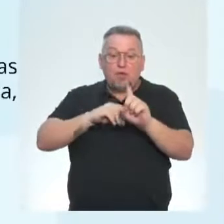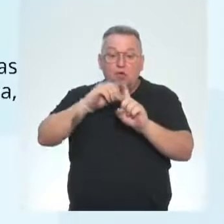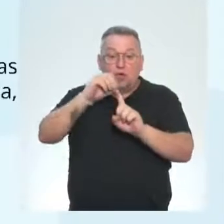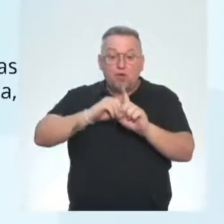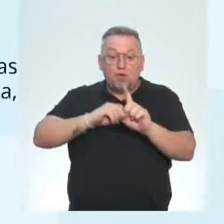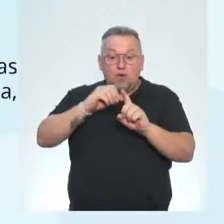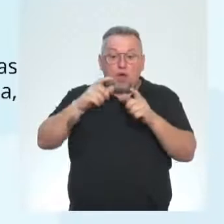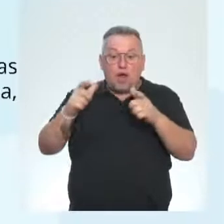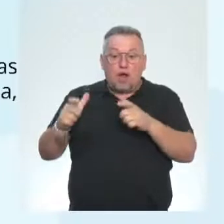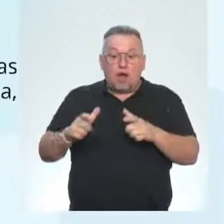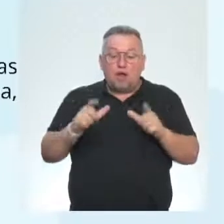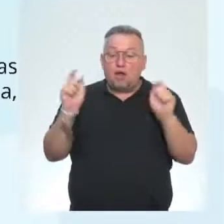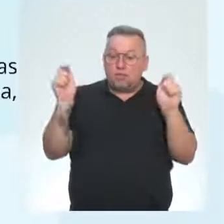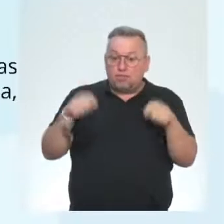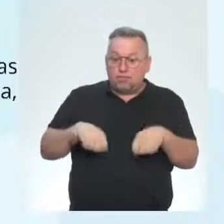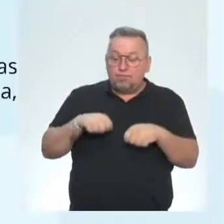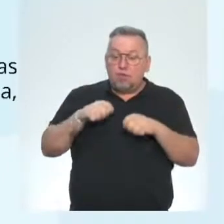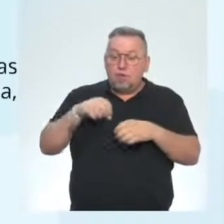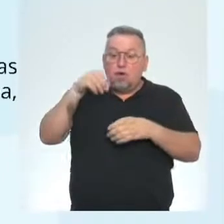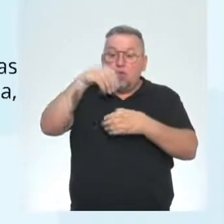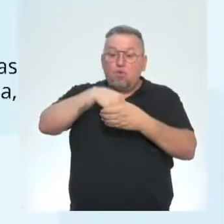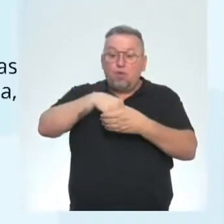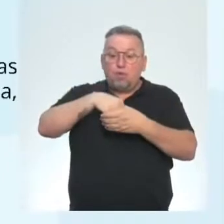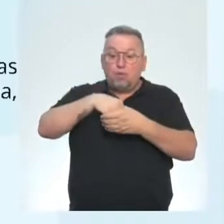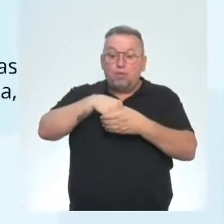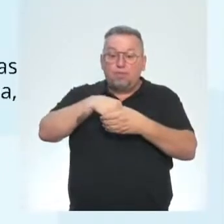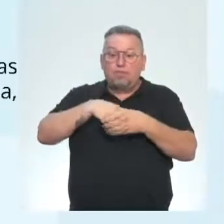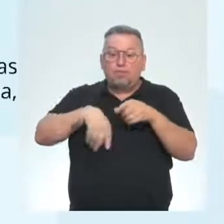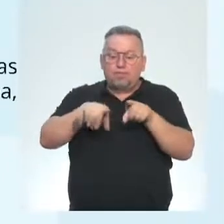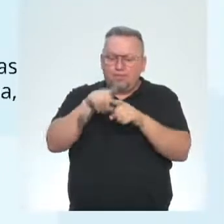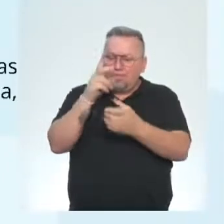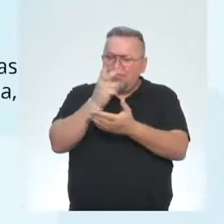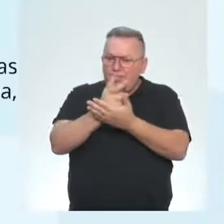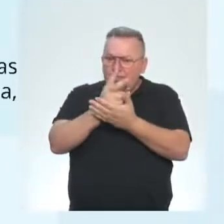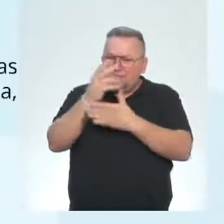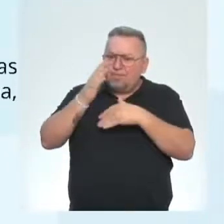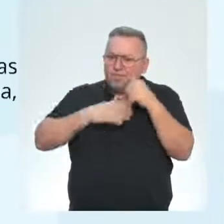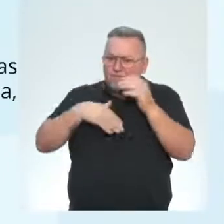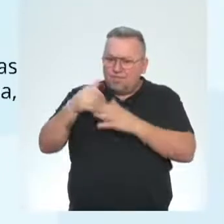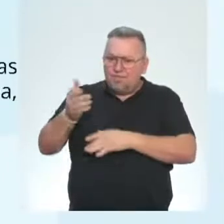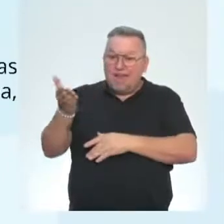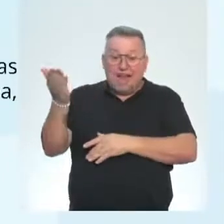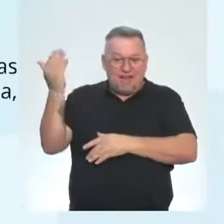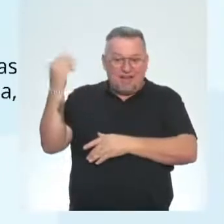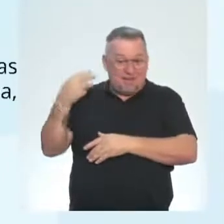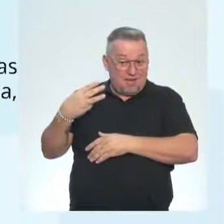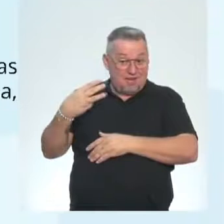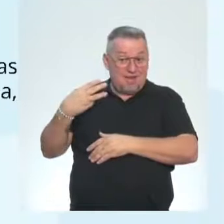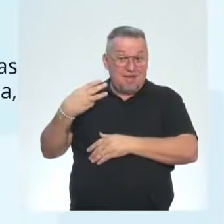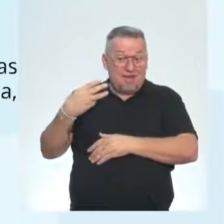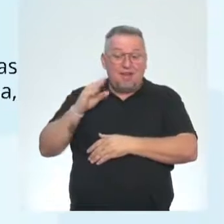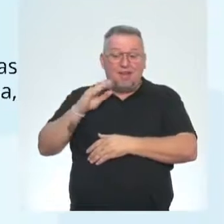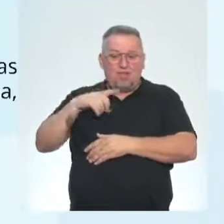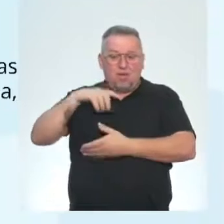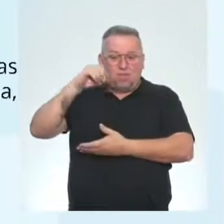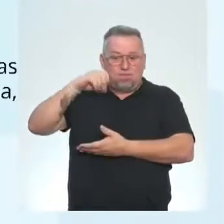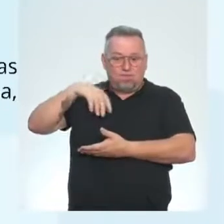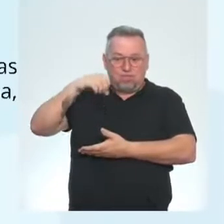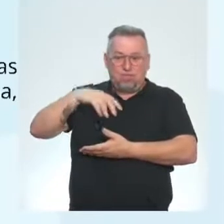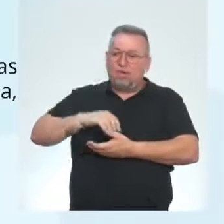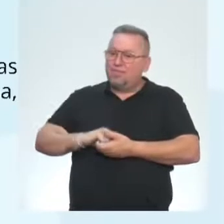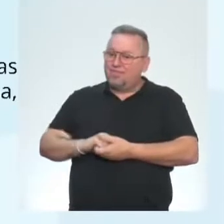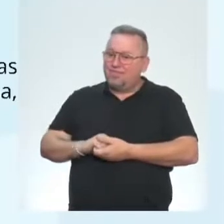área, capacidade e volume. É a mesma habilidade das 3 aulas anteriores aí. Já tira um print esperto